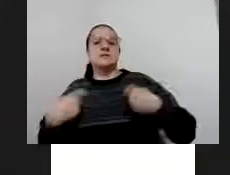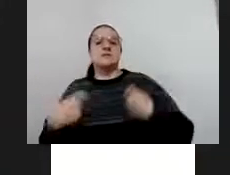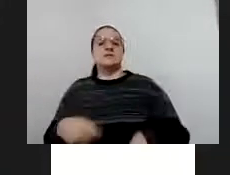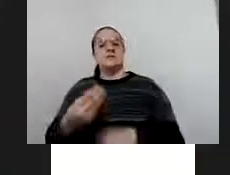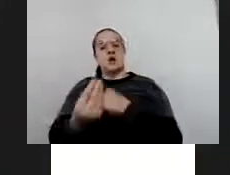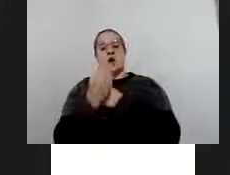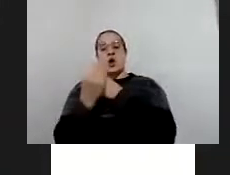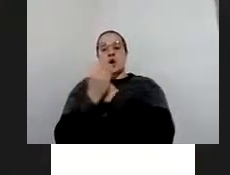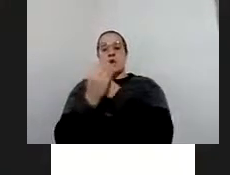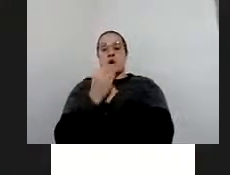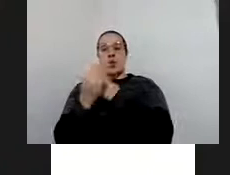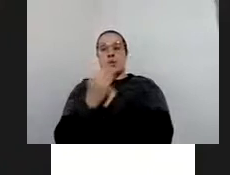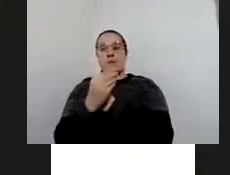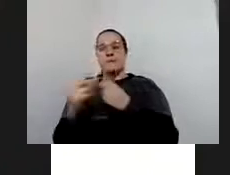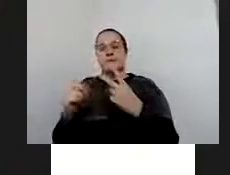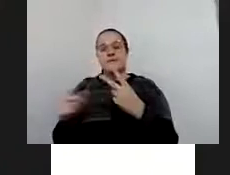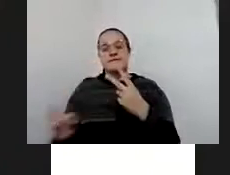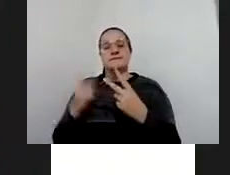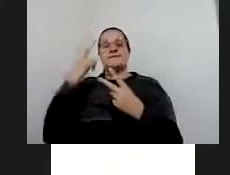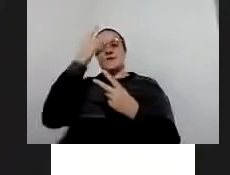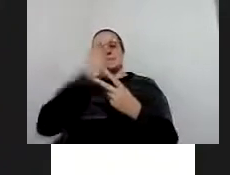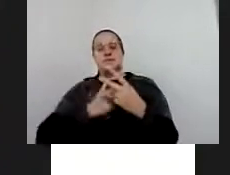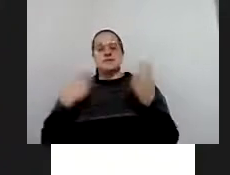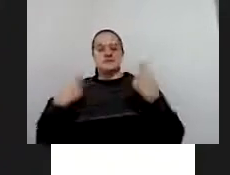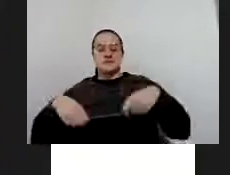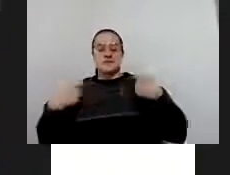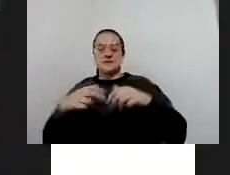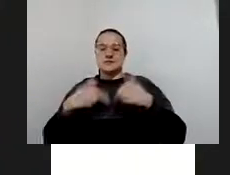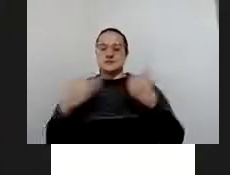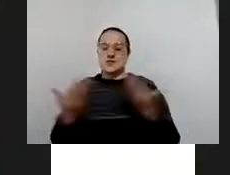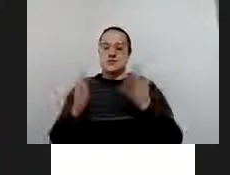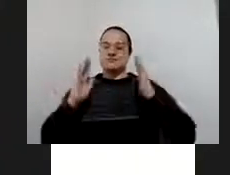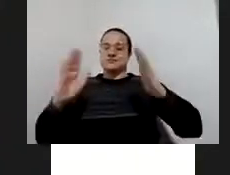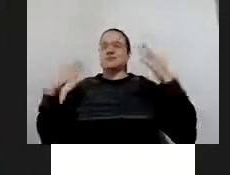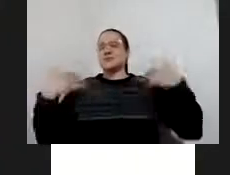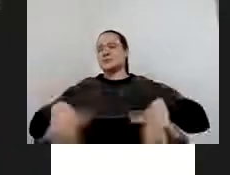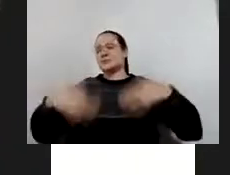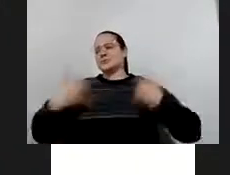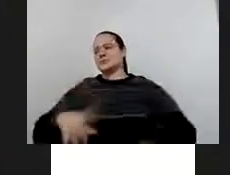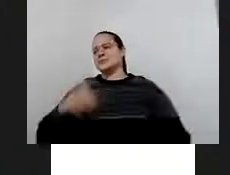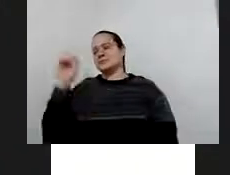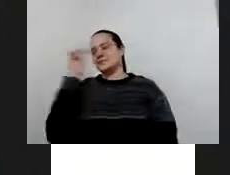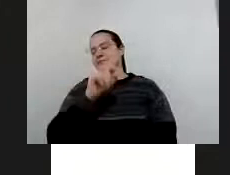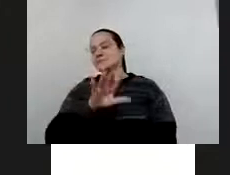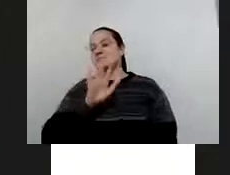ser valorizado como pessoas. Então, é um momento muito complicado, mas pior vai ser se